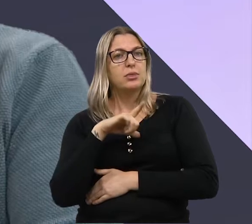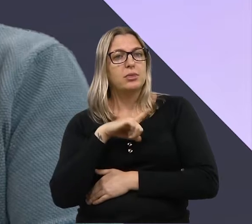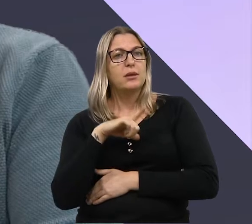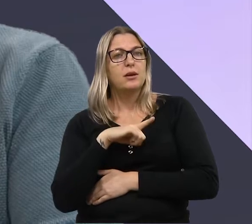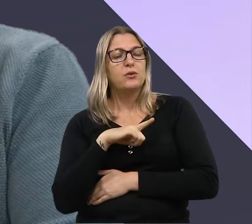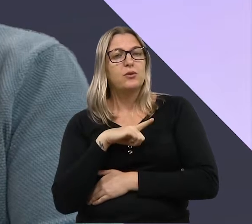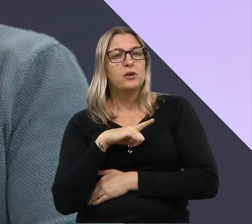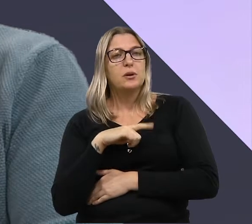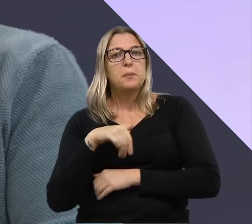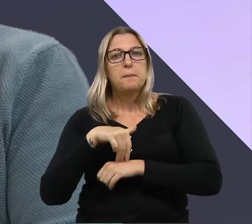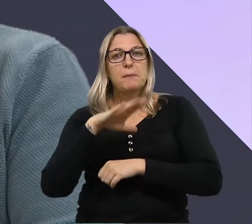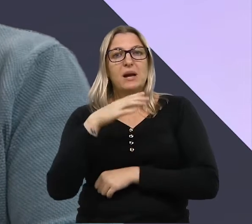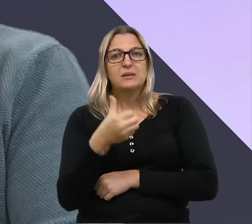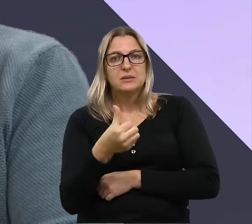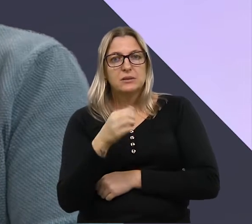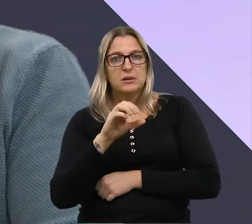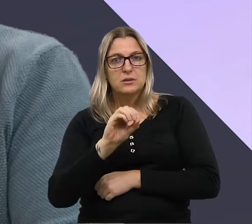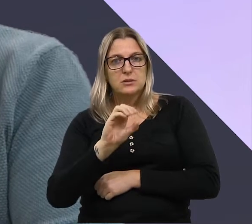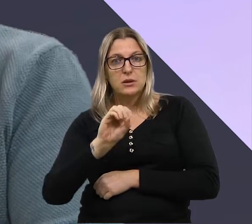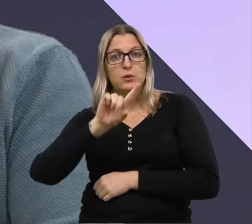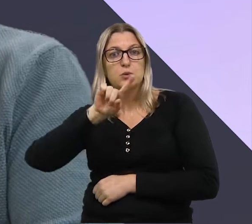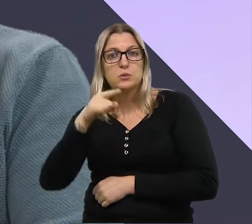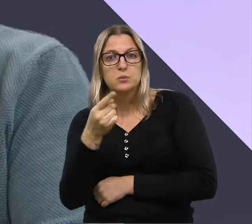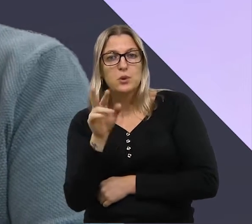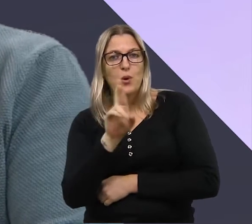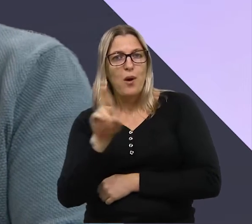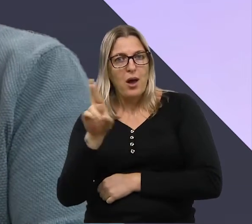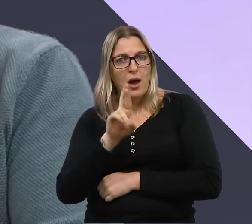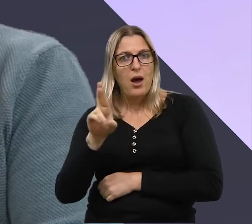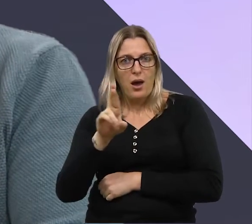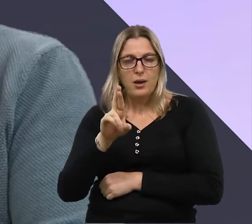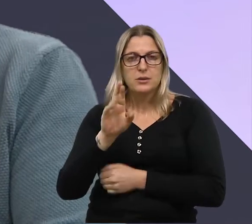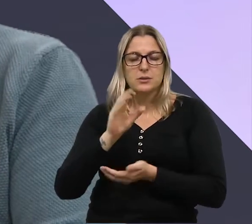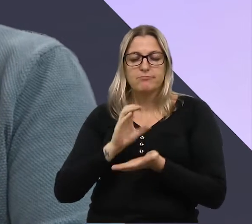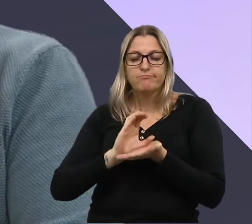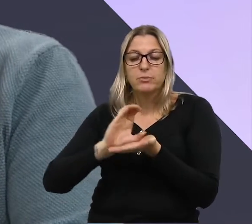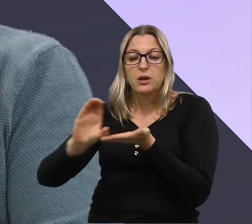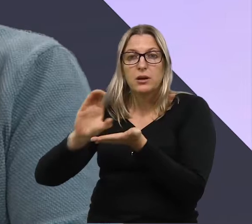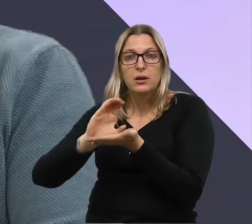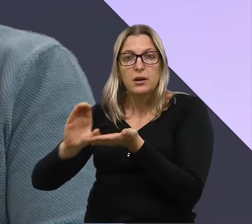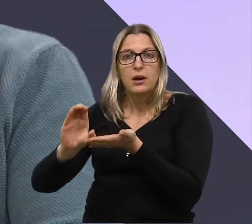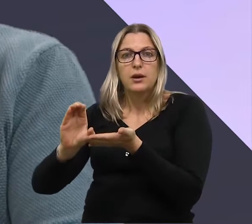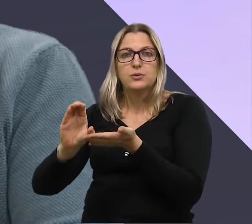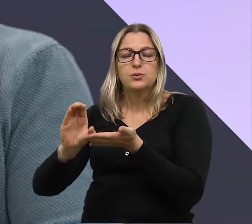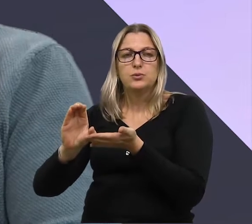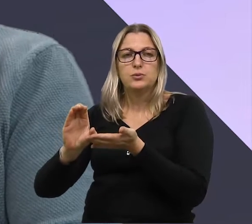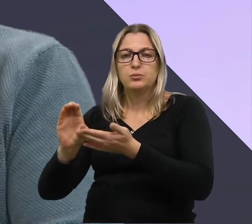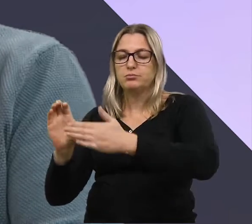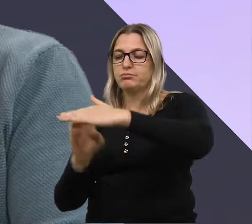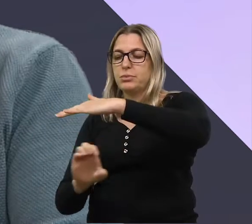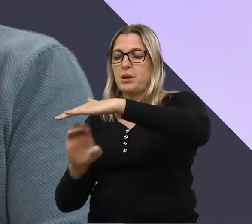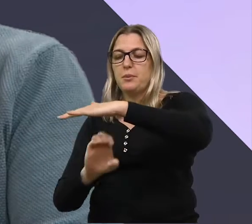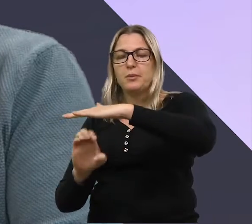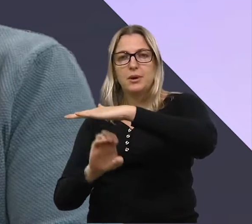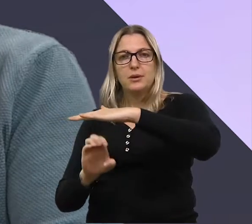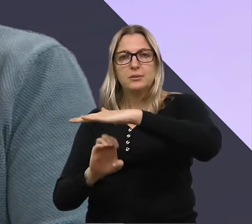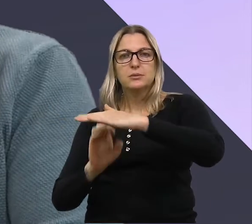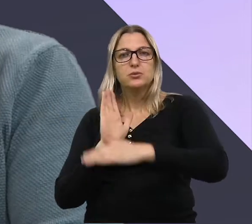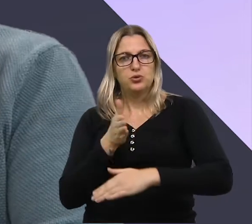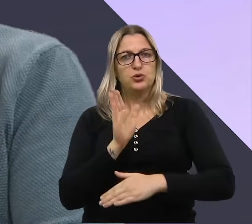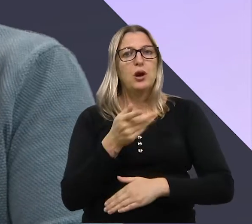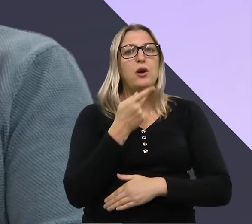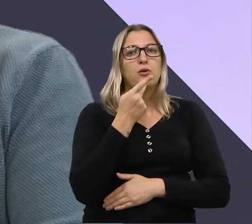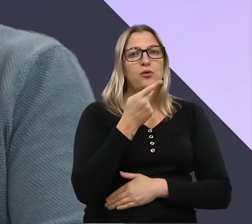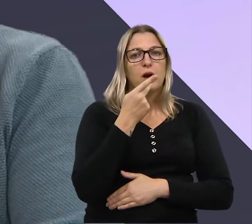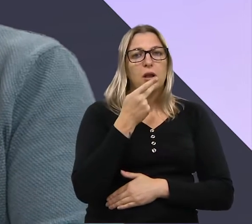desenvolvidos nós já alcançamos aí mais de 600 mil reais de crédito disponibilizado para para essas empresas aí